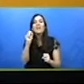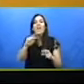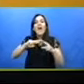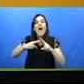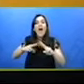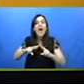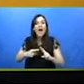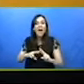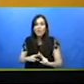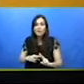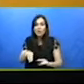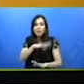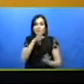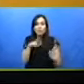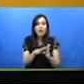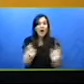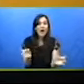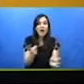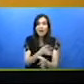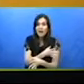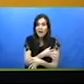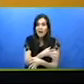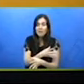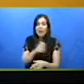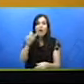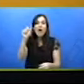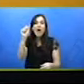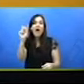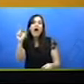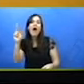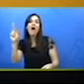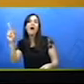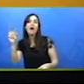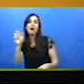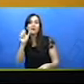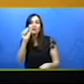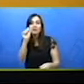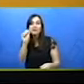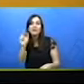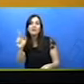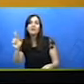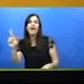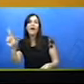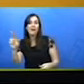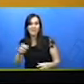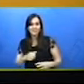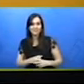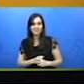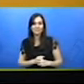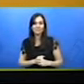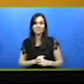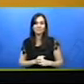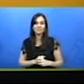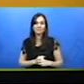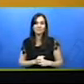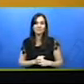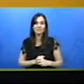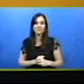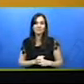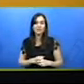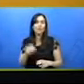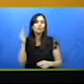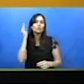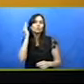rima todas termina com ó, esse sonzinho, que é a letra A e a letra R. Fica o som